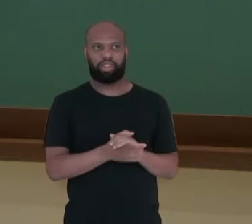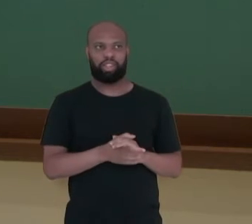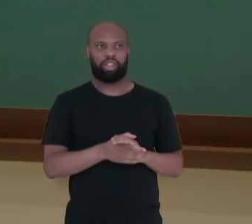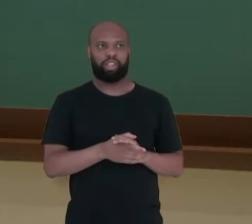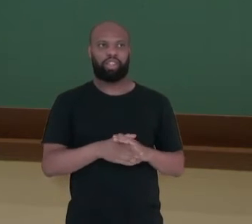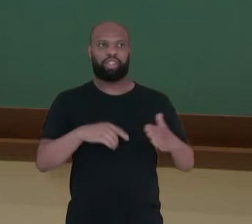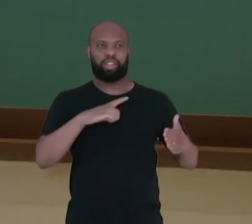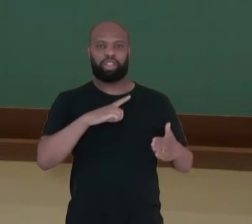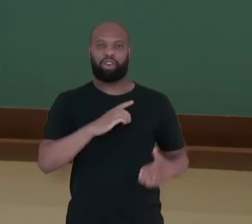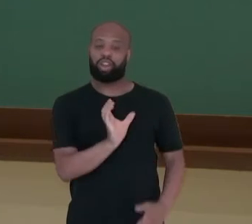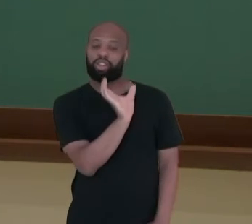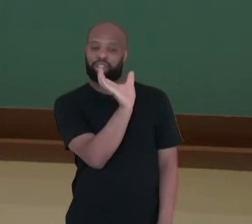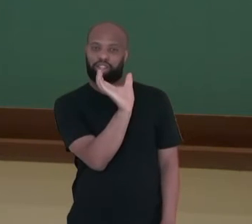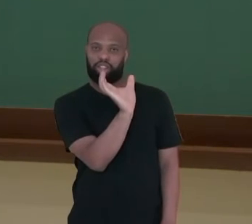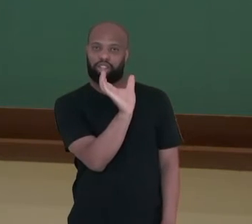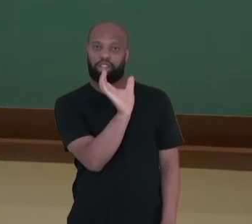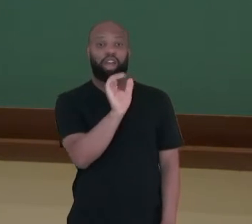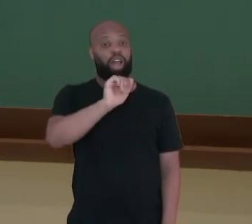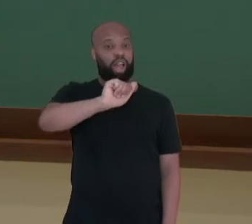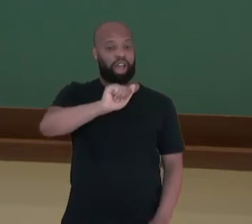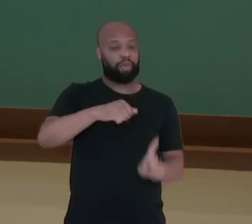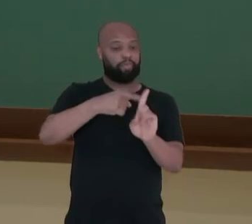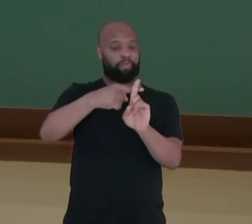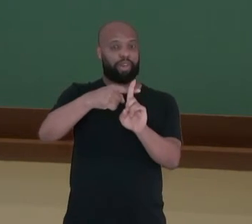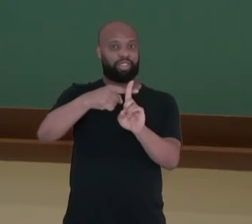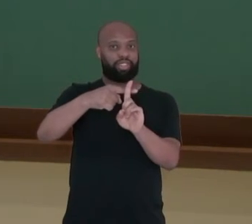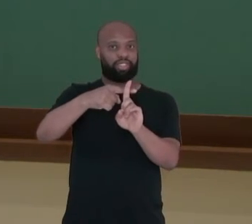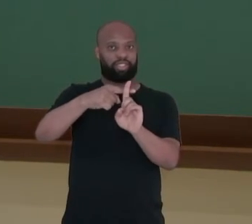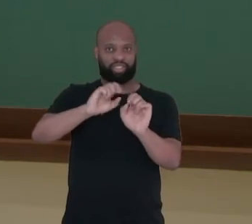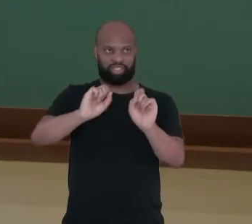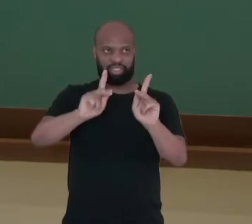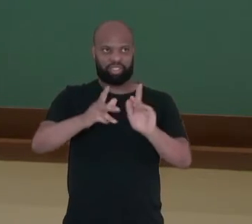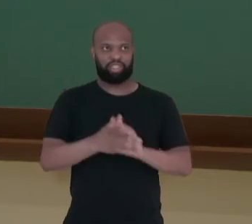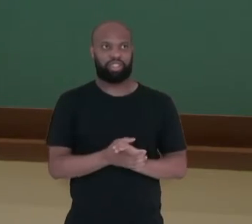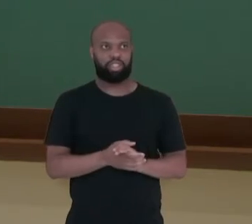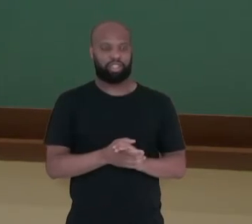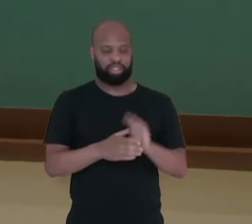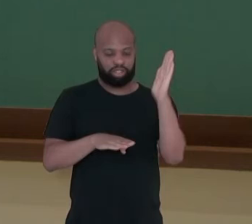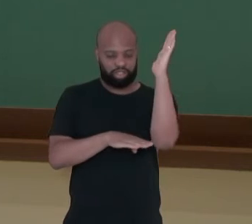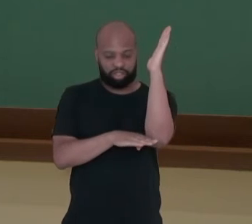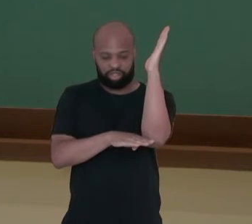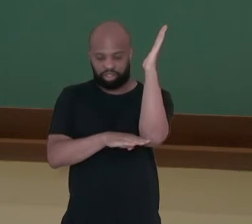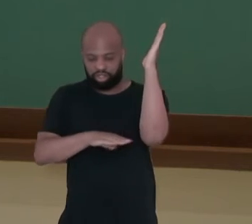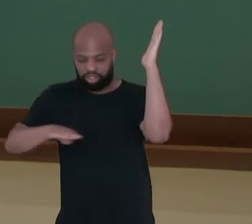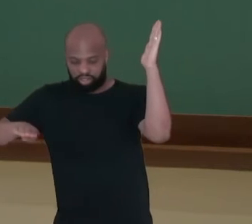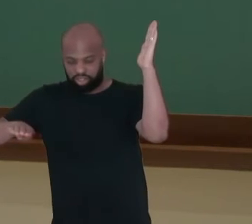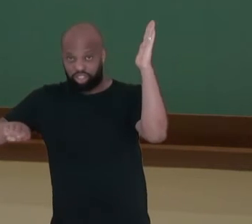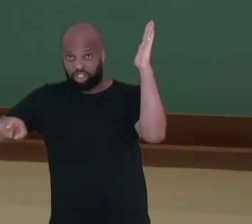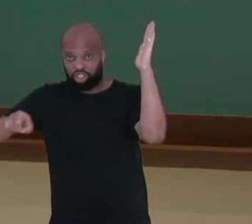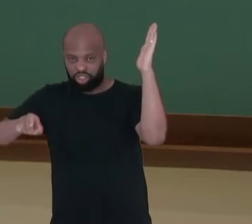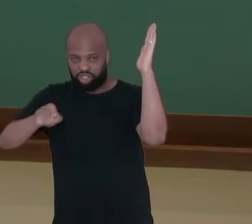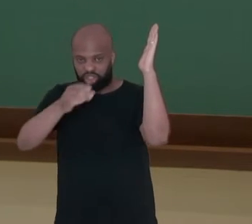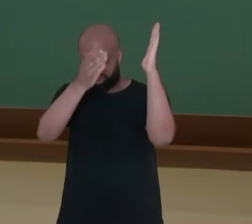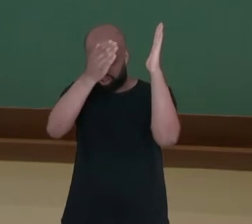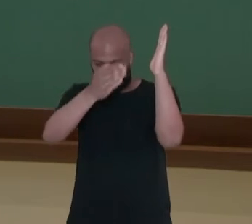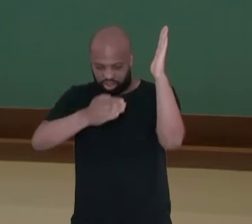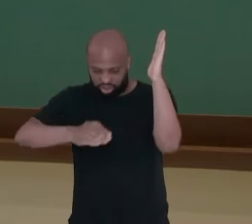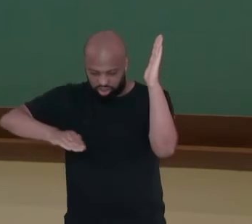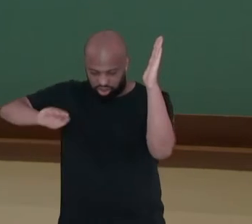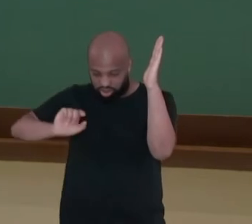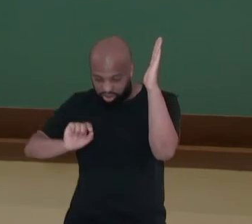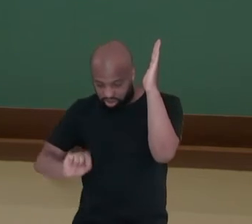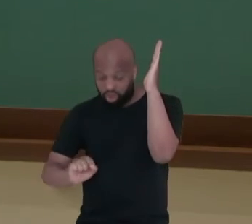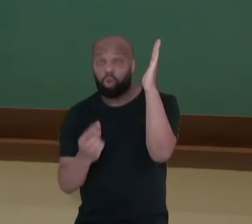Voltada para cima, o A é positivo, é maior do que zero. Encostou em um único ponto no eixo x. Então, uma